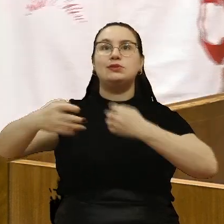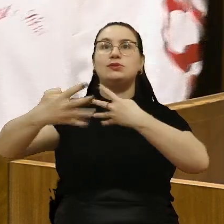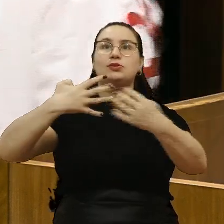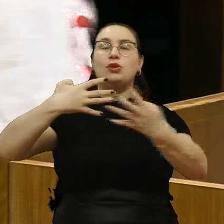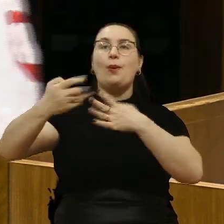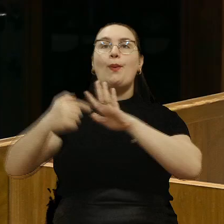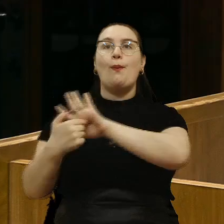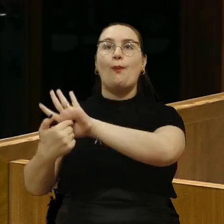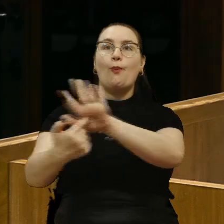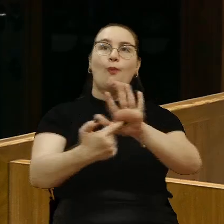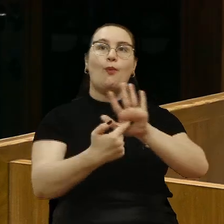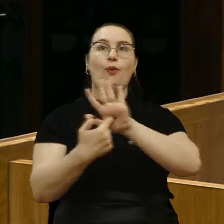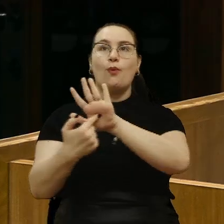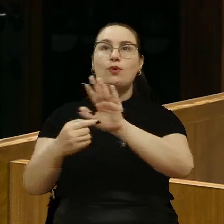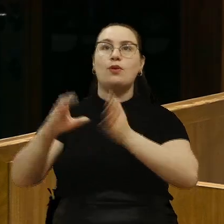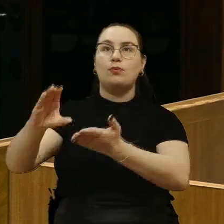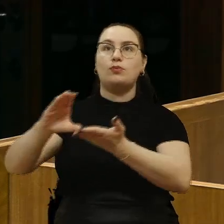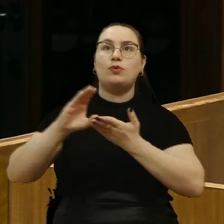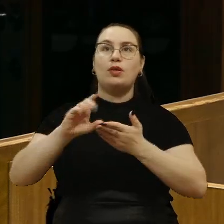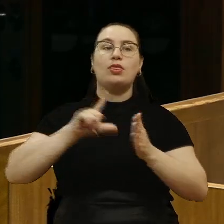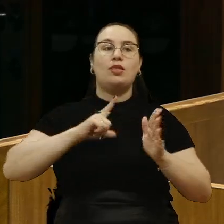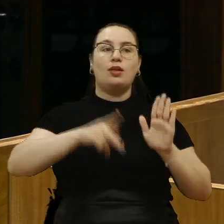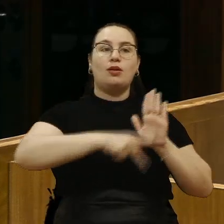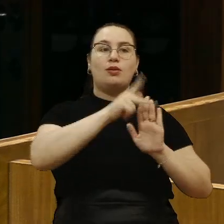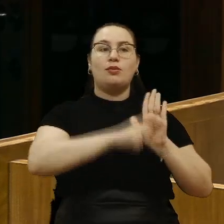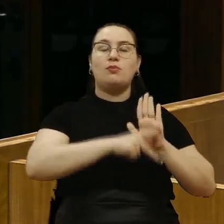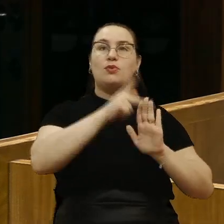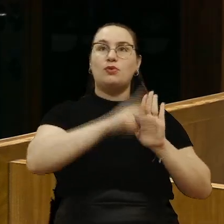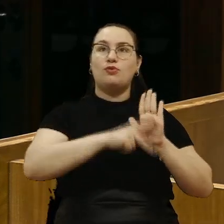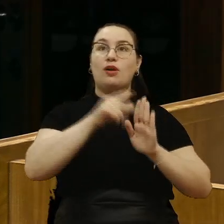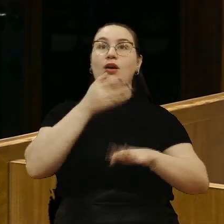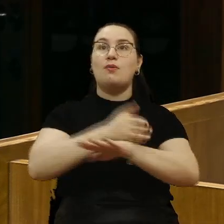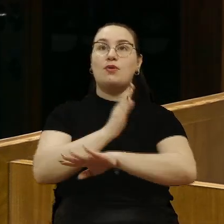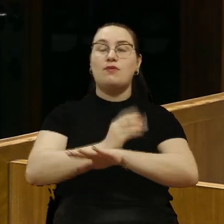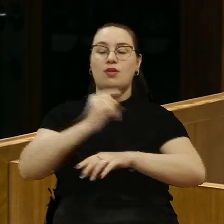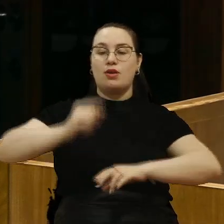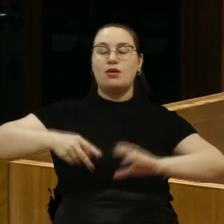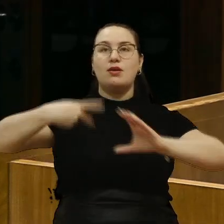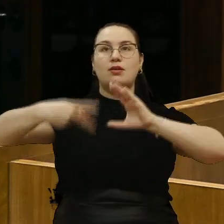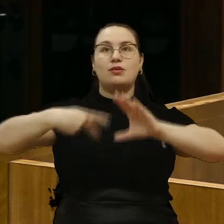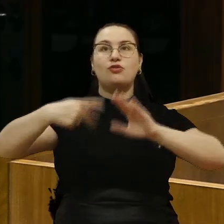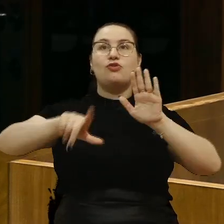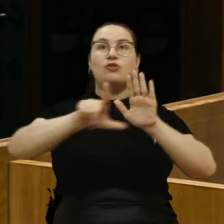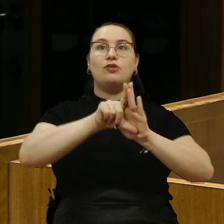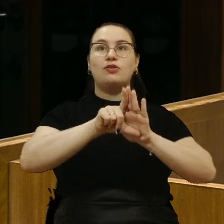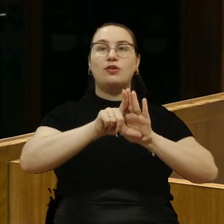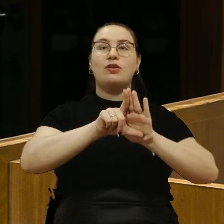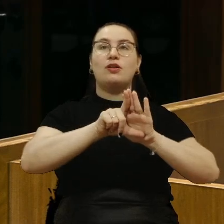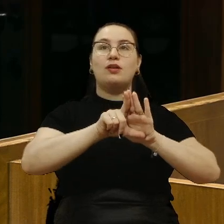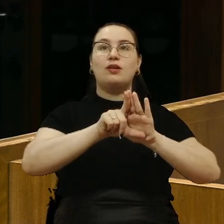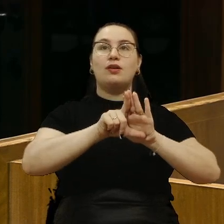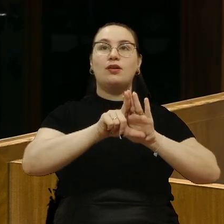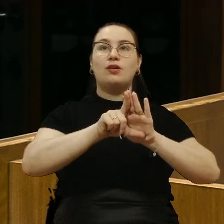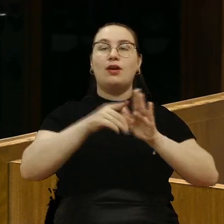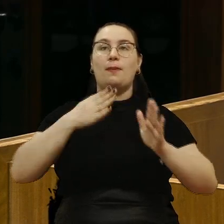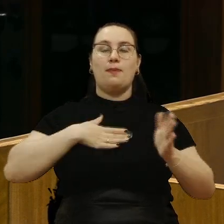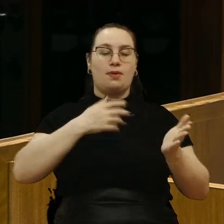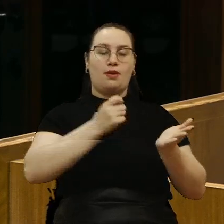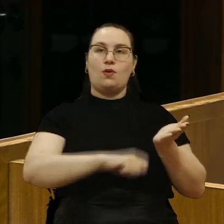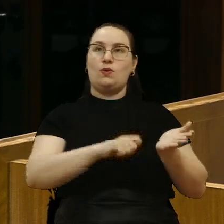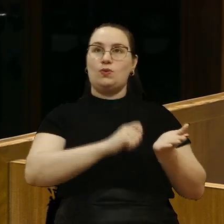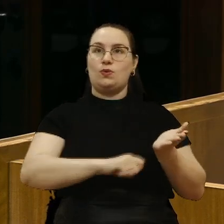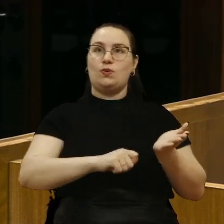mostrar a questão das emendas. A gente tem um projeto de lei aprovado nessa casa, um projeto de lei de minha autoria,